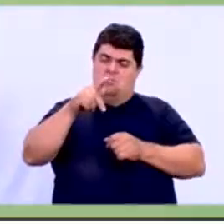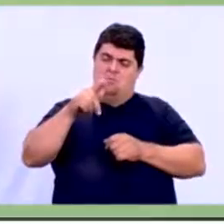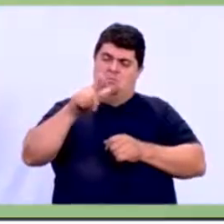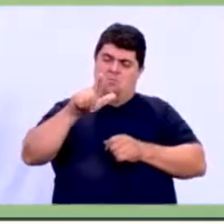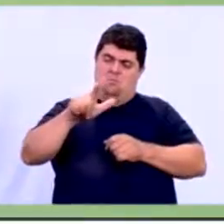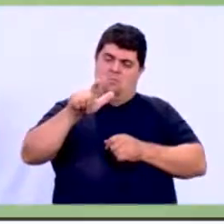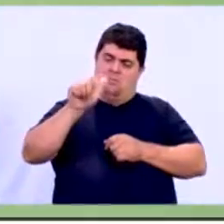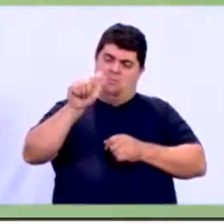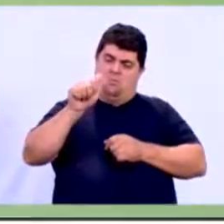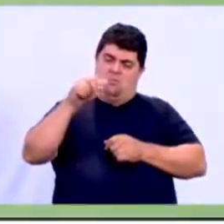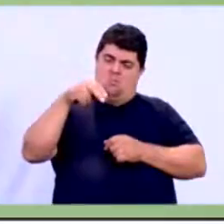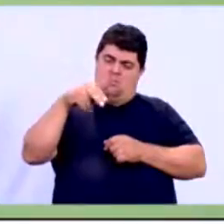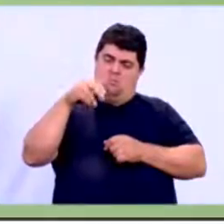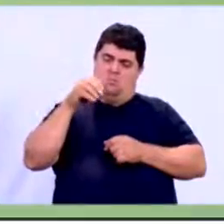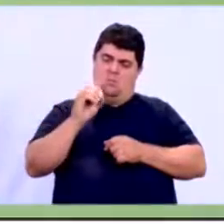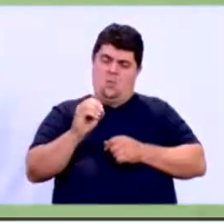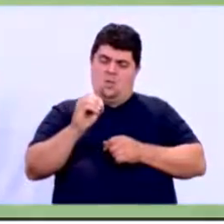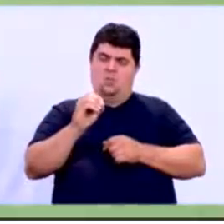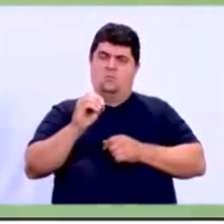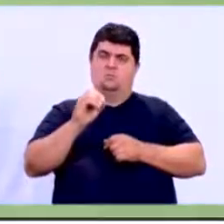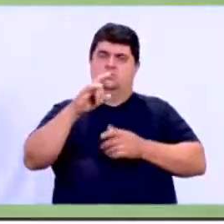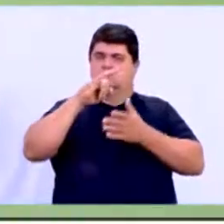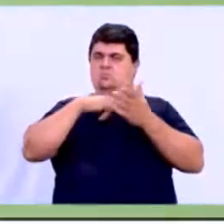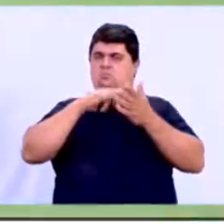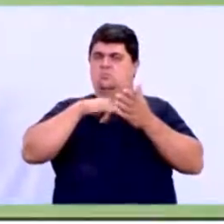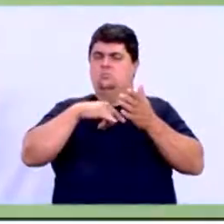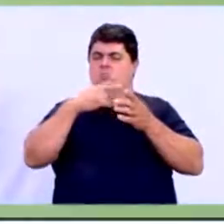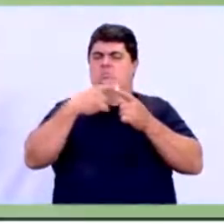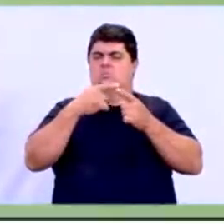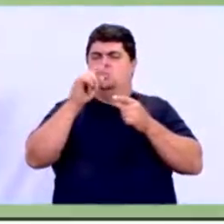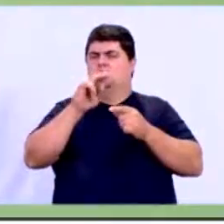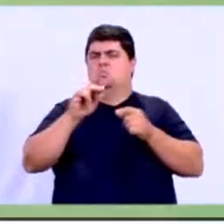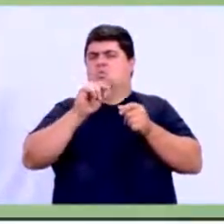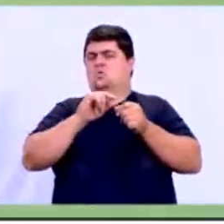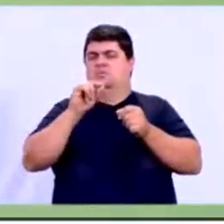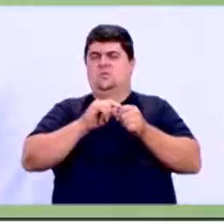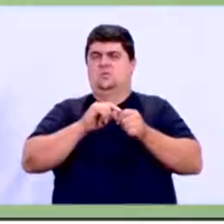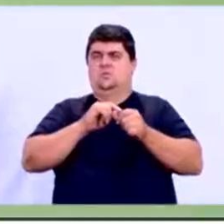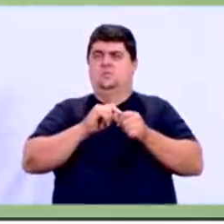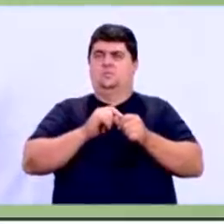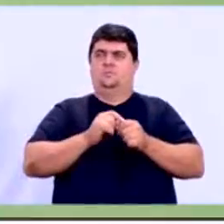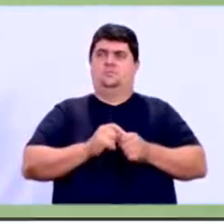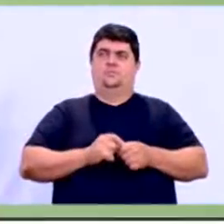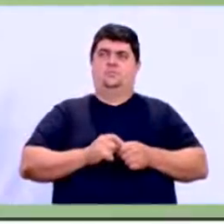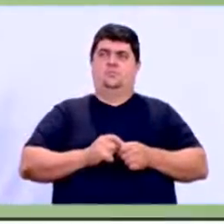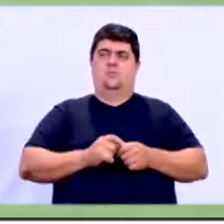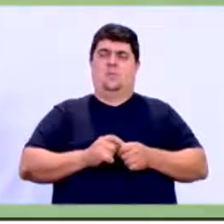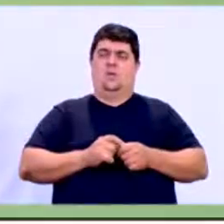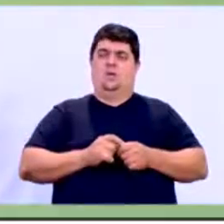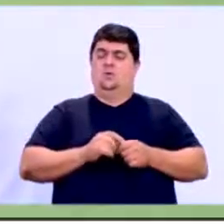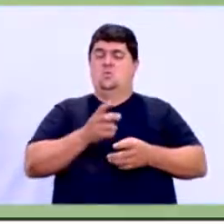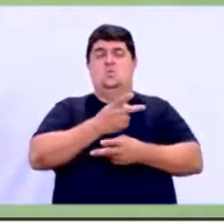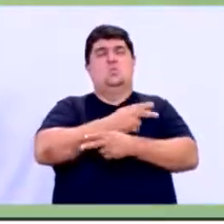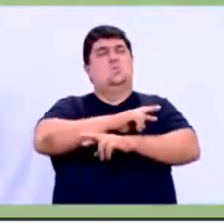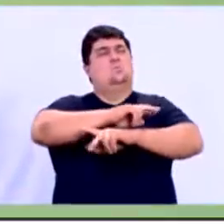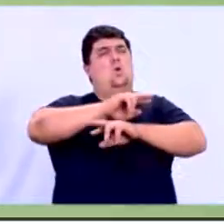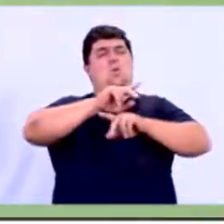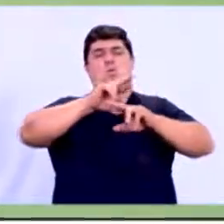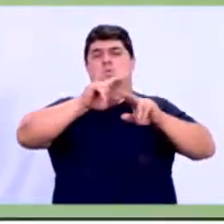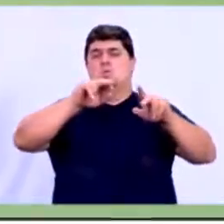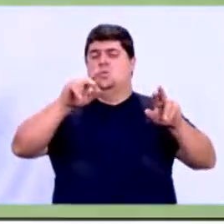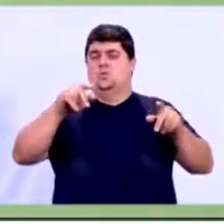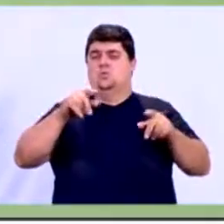né? Quais são os motivos, então, que levam, né, a elaborar um plano de negócio? Vejamos, são vários, tá? Vamos